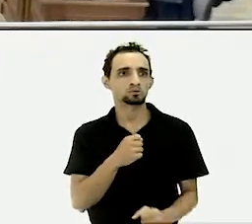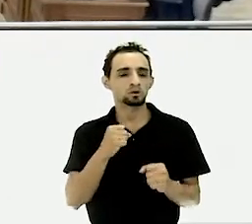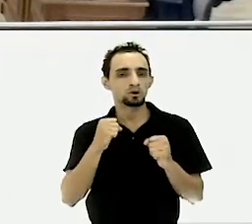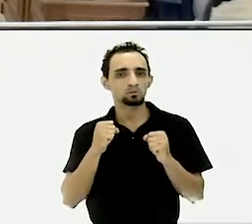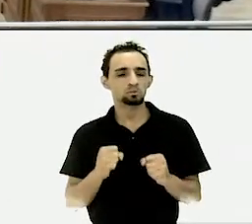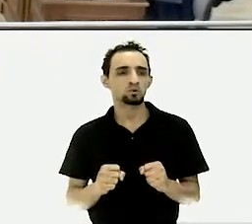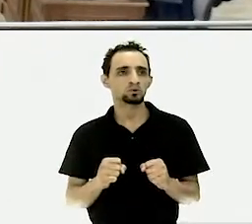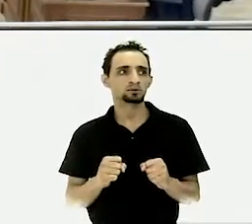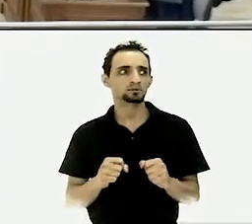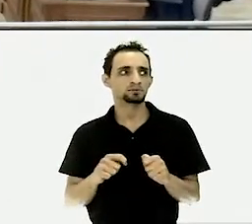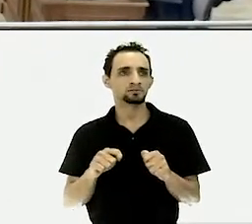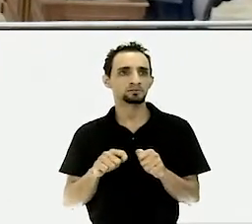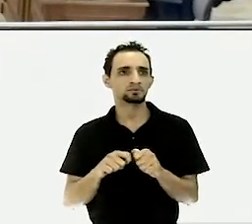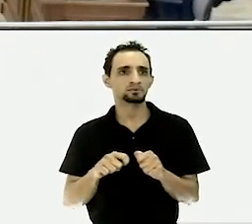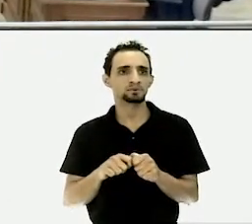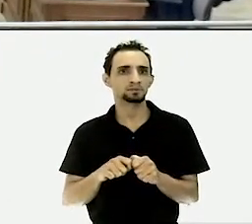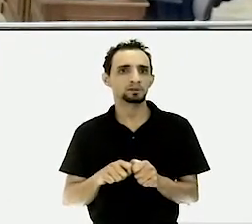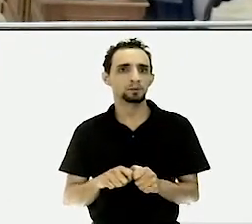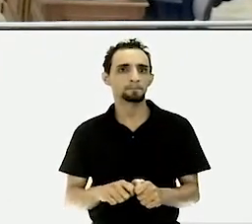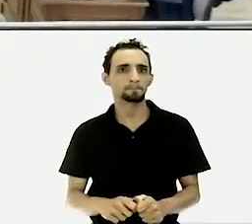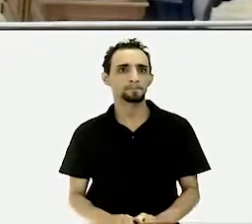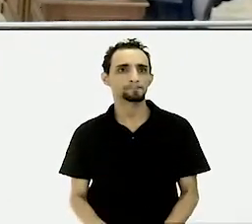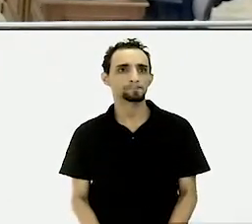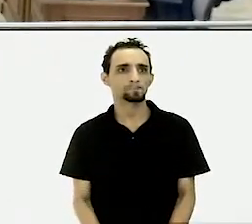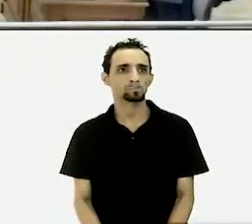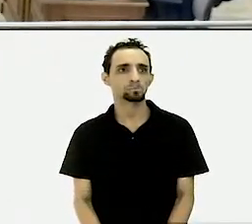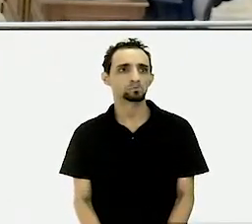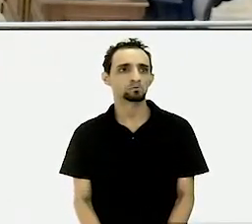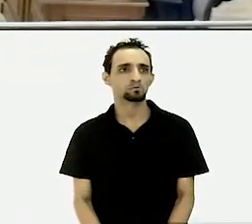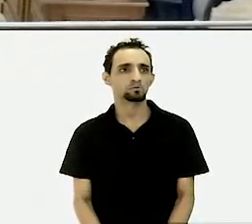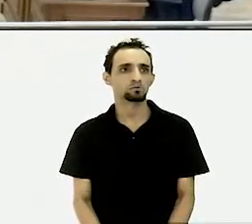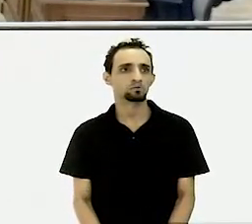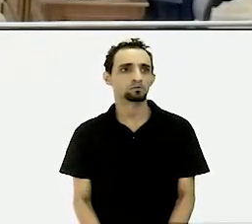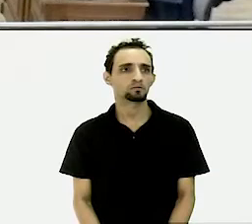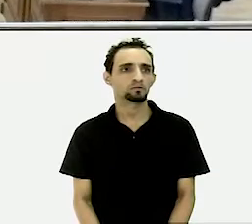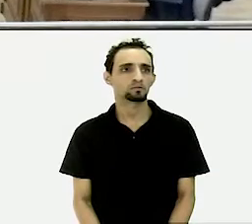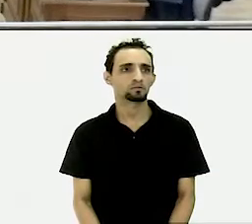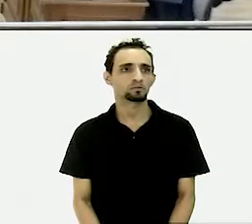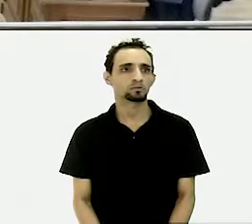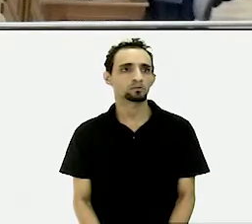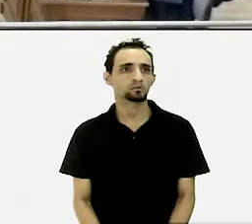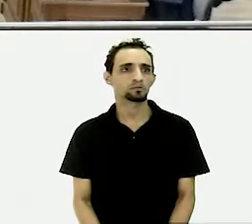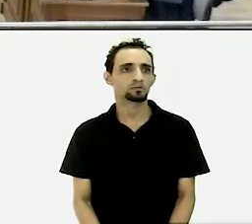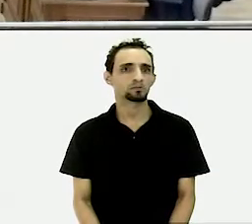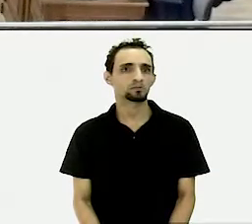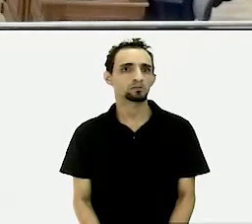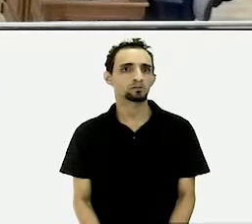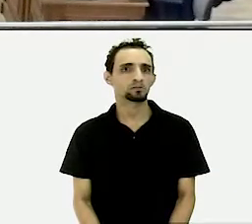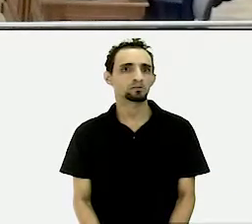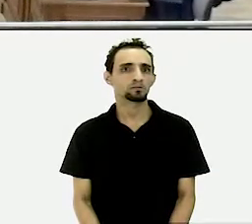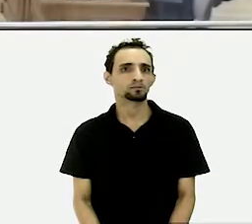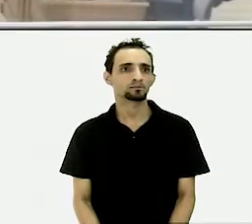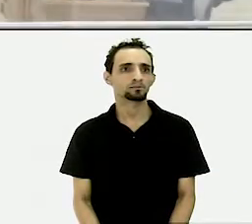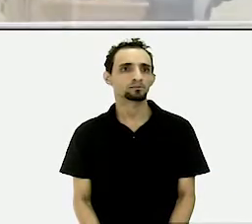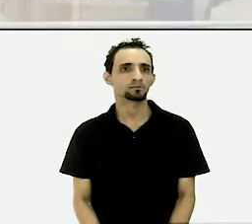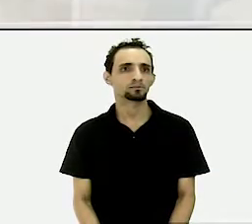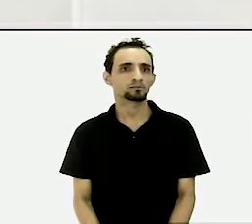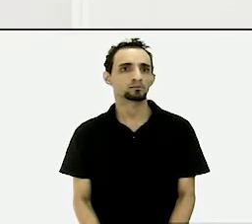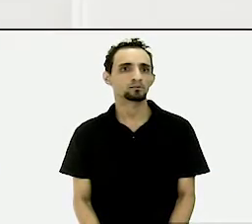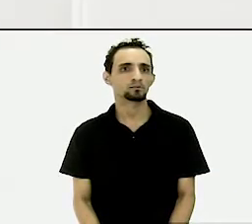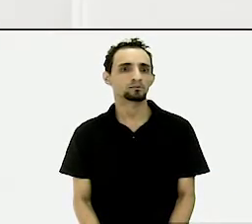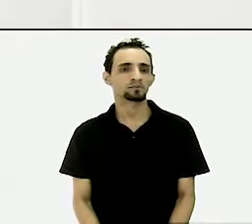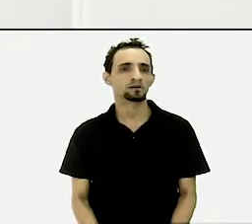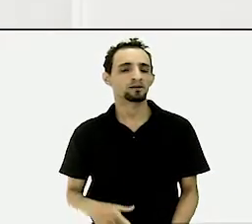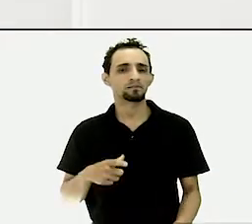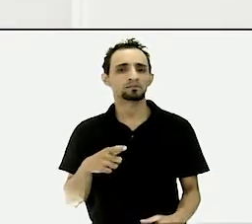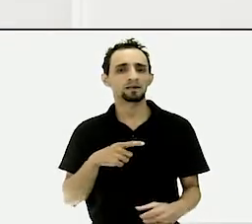não, Auro. Nós vamos pedir, vai ser isso, né, Ledão? É que beleza, assim... Beleza, mas ninguém está falando de quiosque. Não, é que falou de fazer quiosque. Falaram que ia fazer quiosque